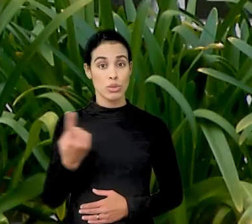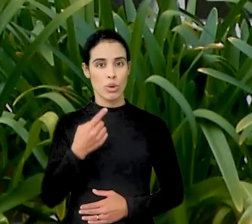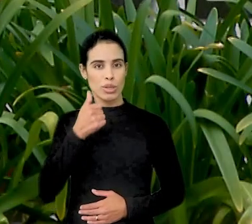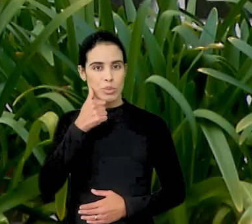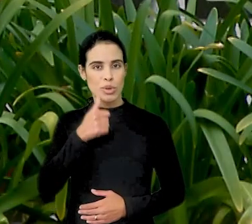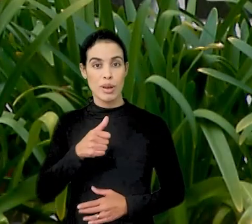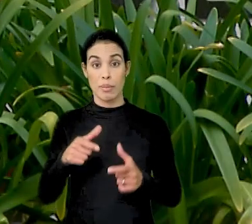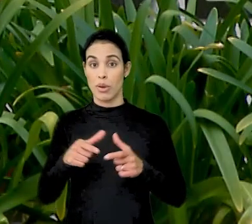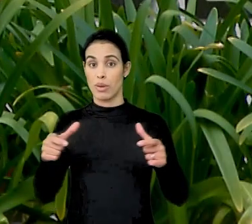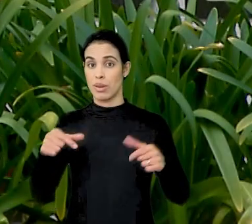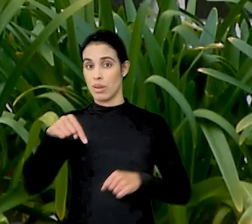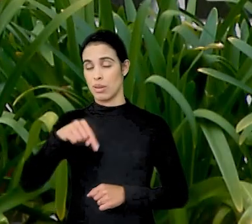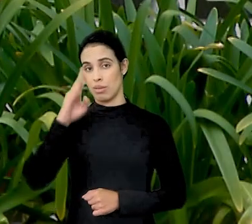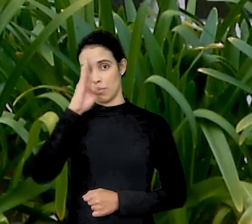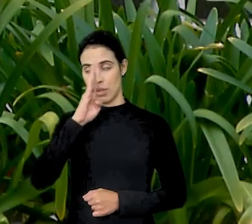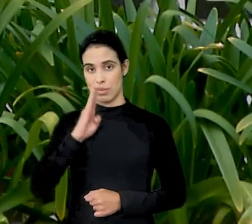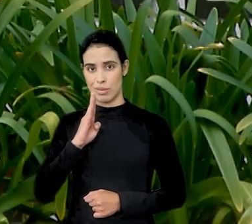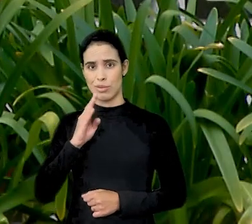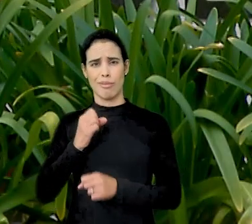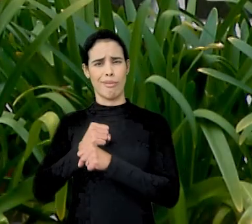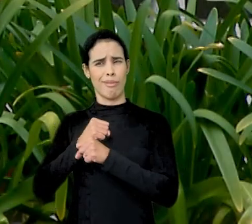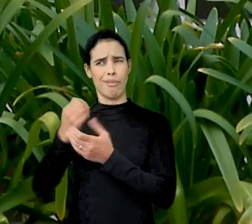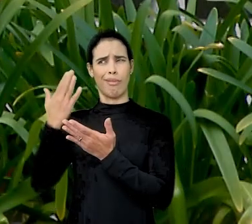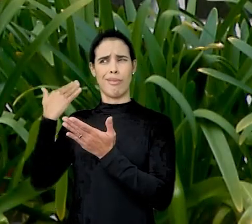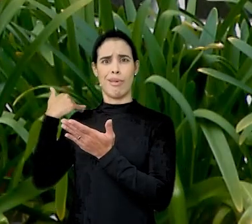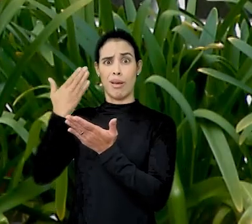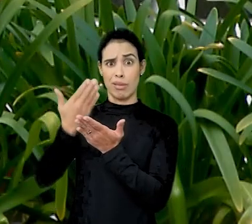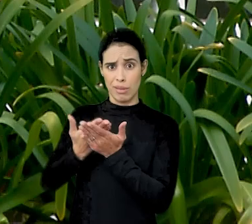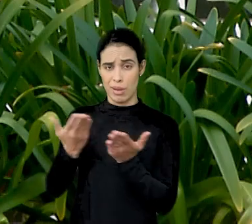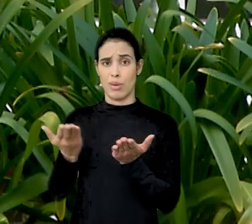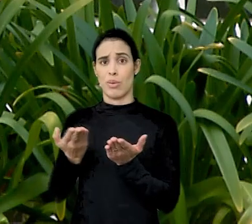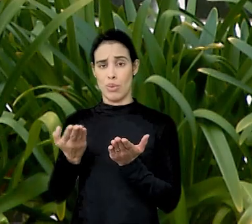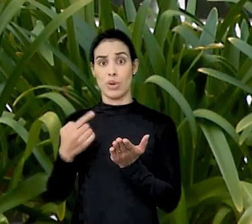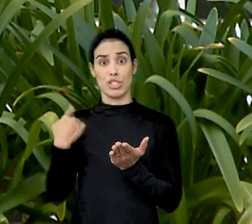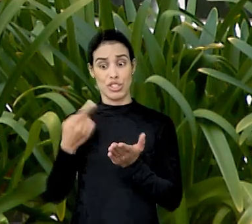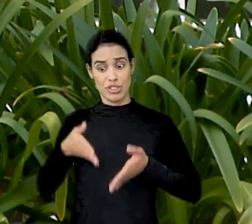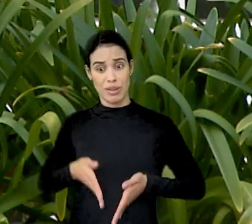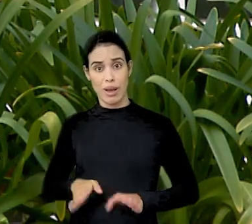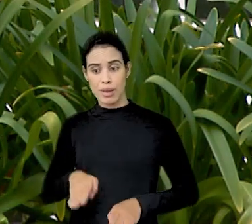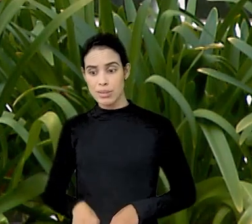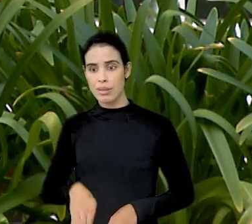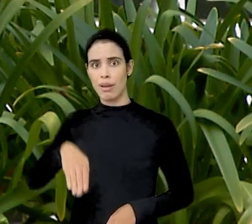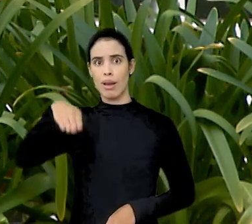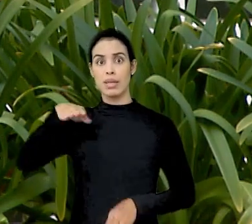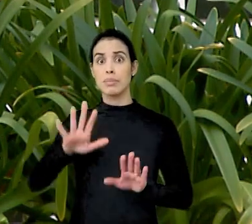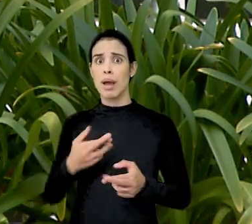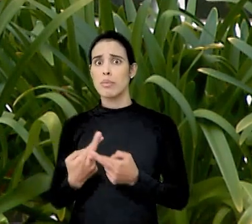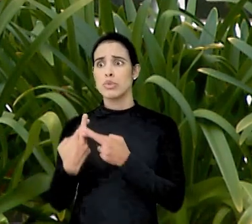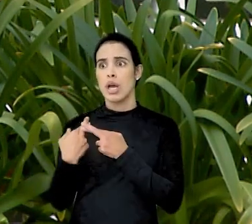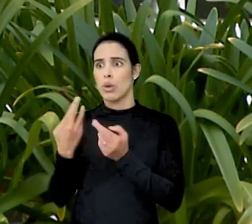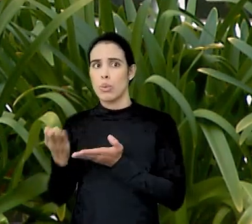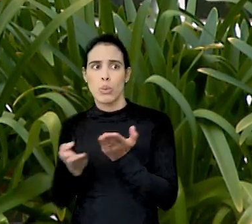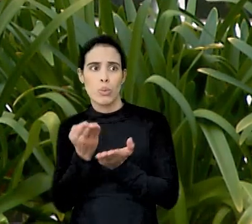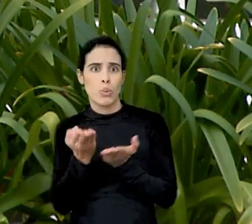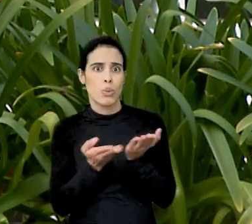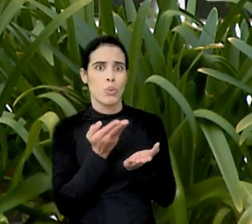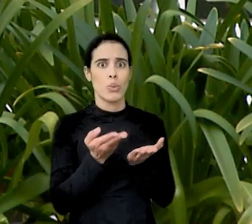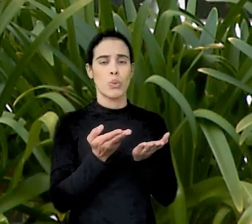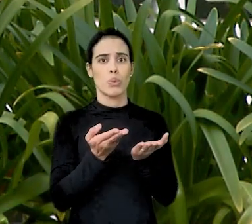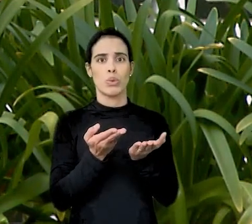Nós mulheres somos maioria aqui no Brasil. Historicamente e culturalmente, a gente já nasce herdando